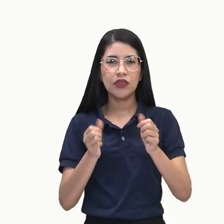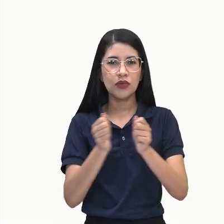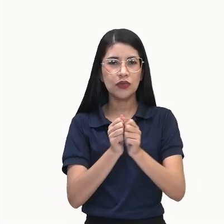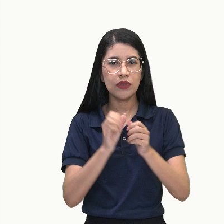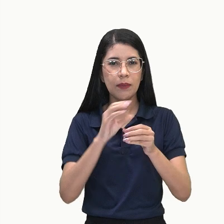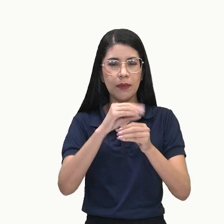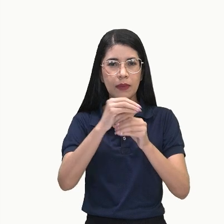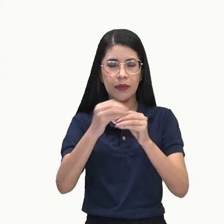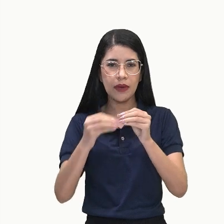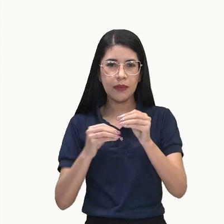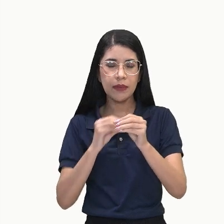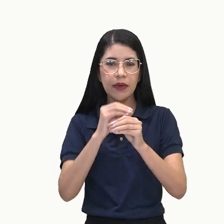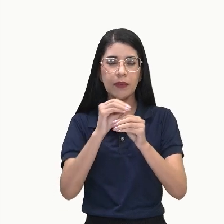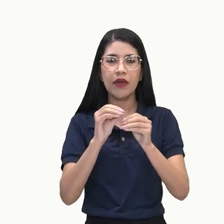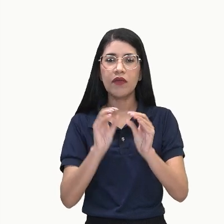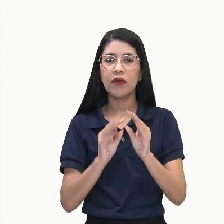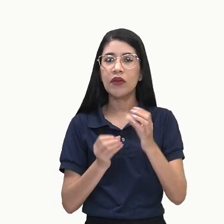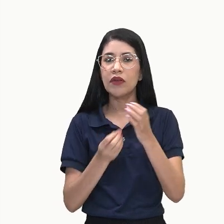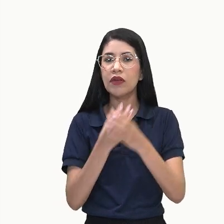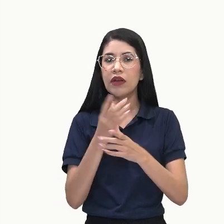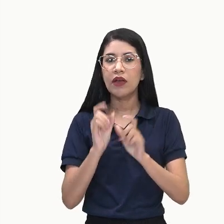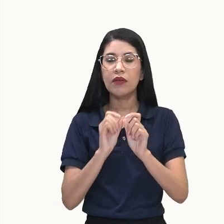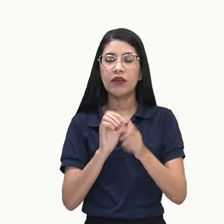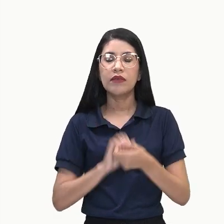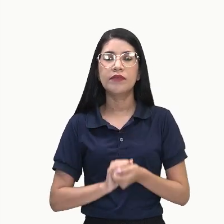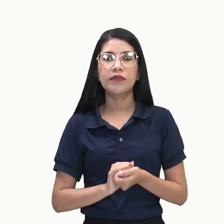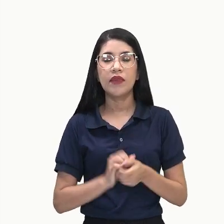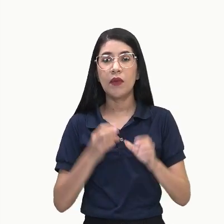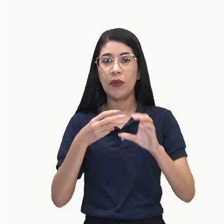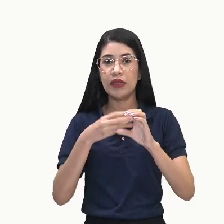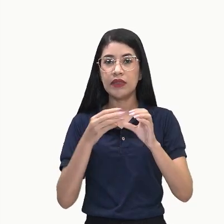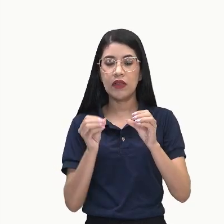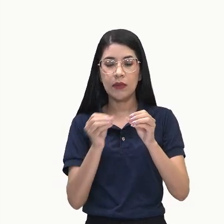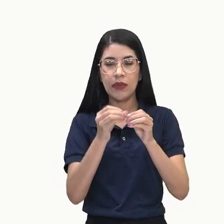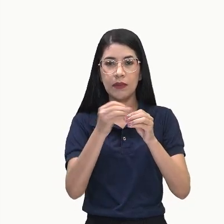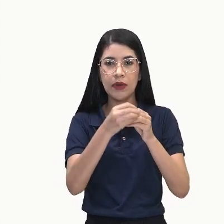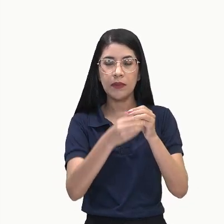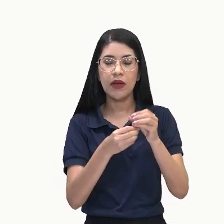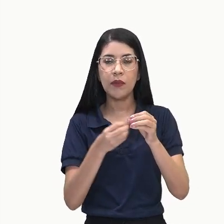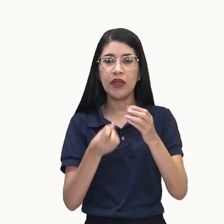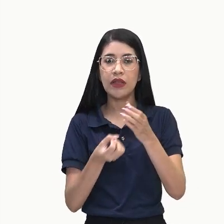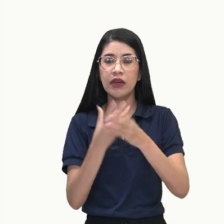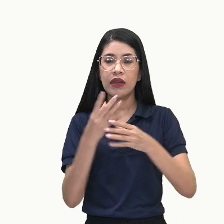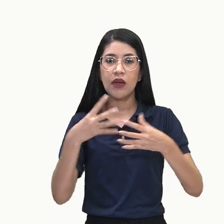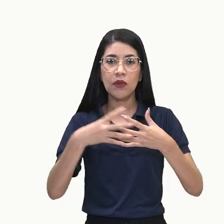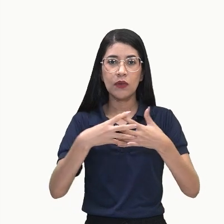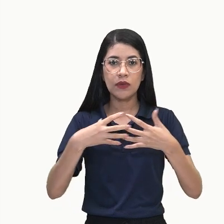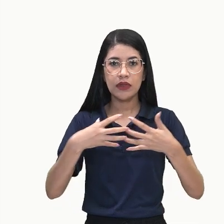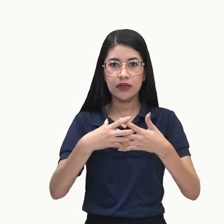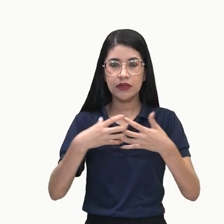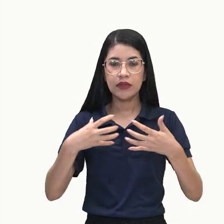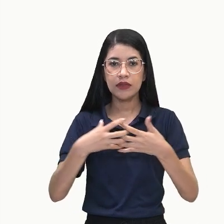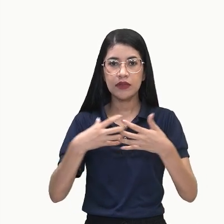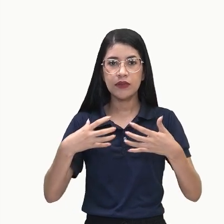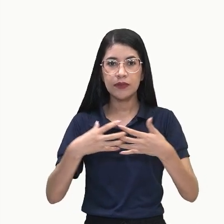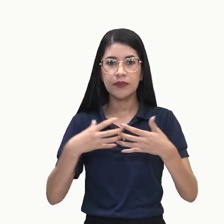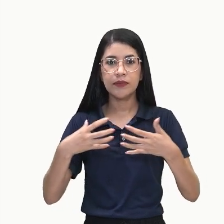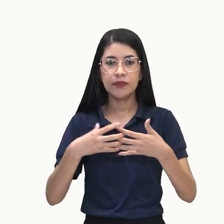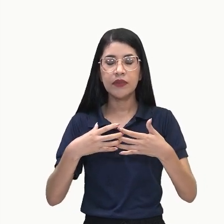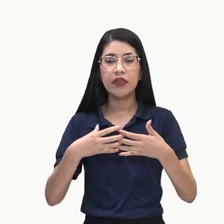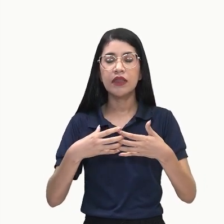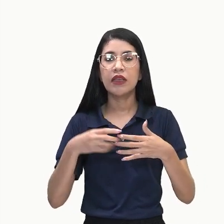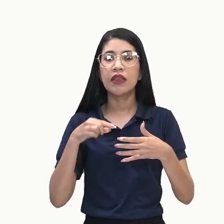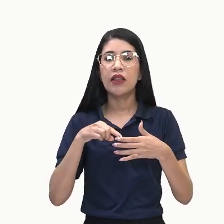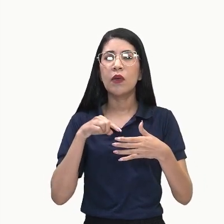vão formar, aqui ó, o conjunto de células vão formar os tecidos. Então, o tecido ele é